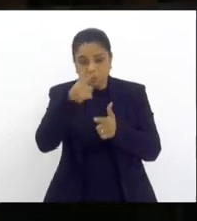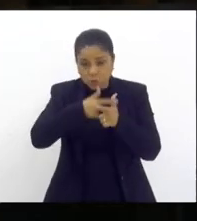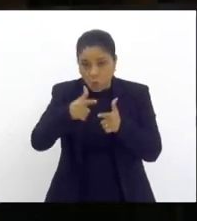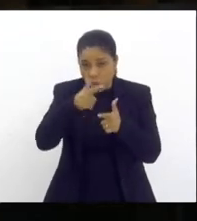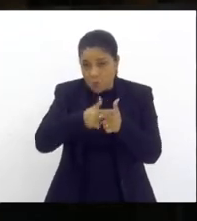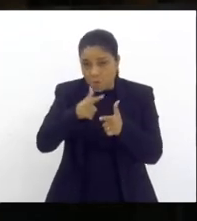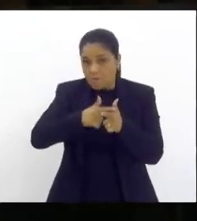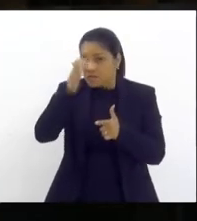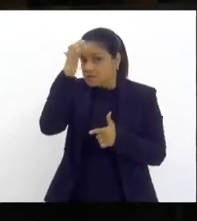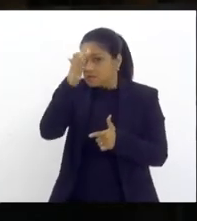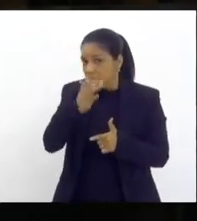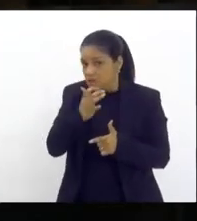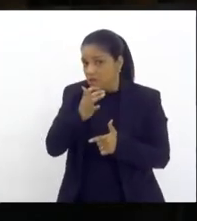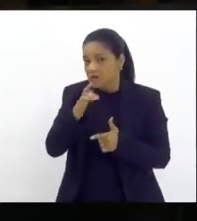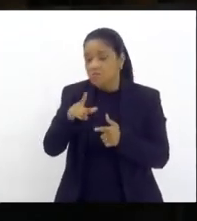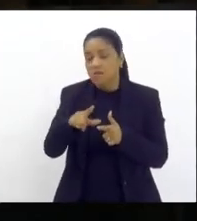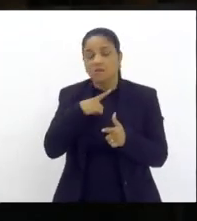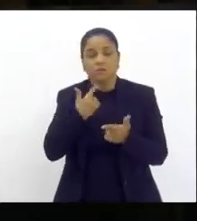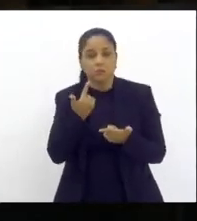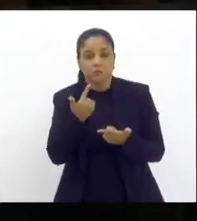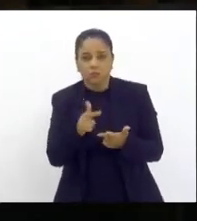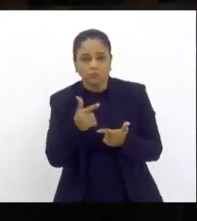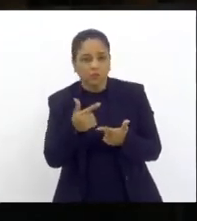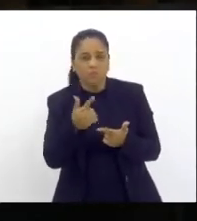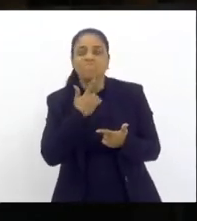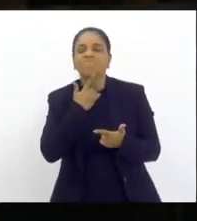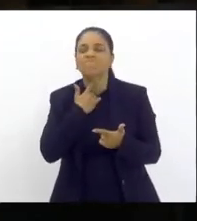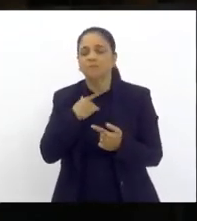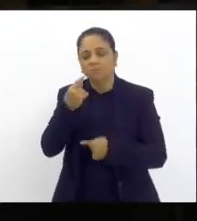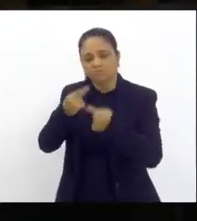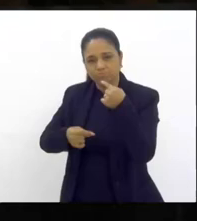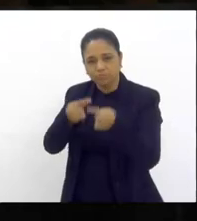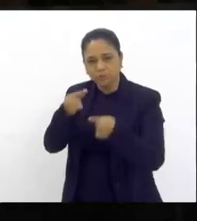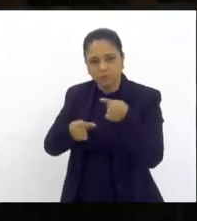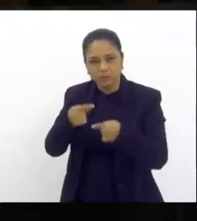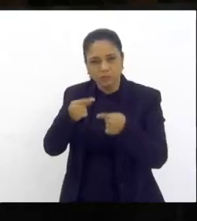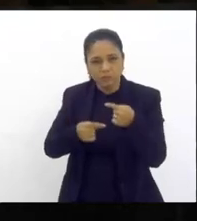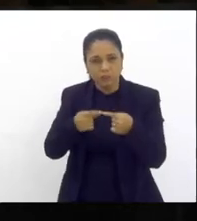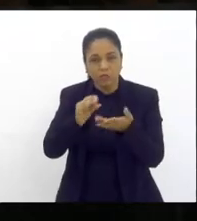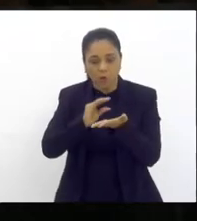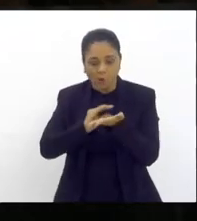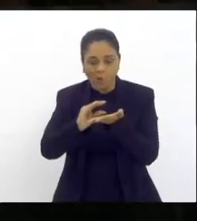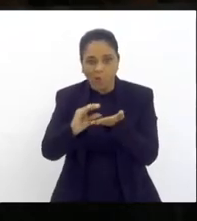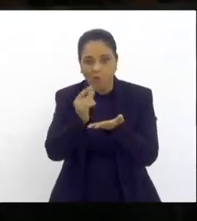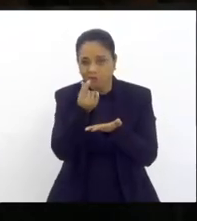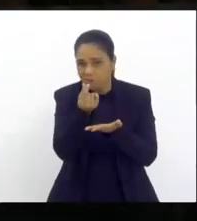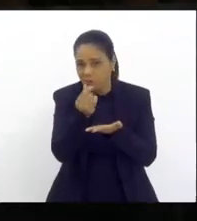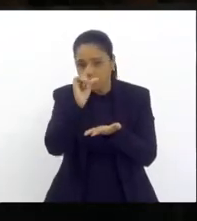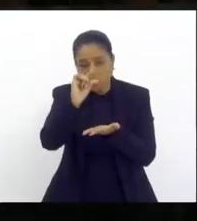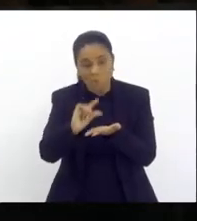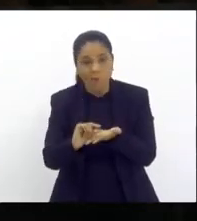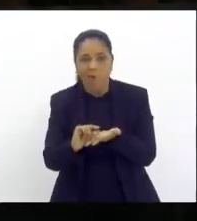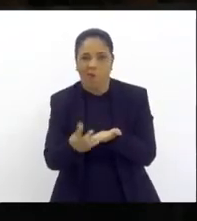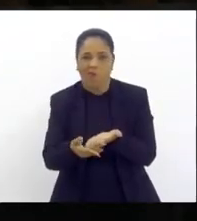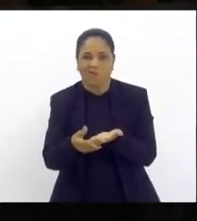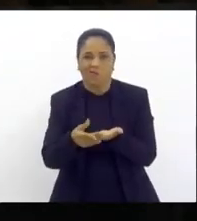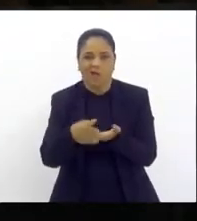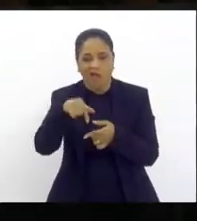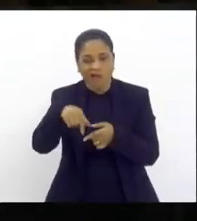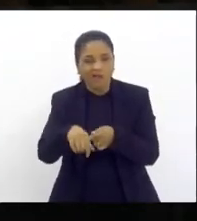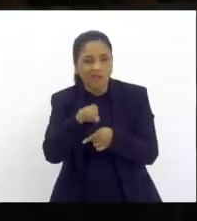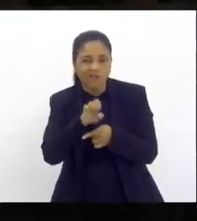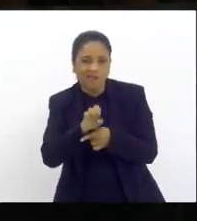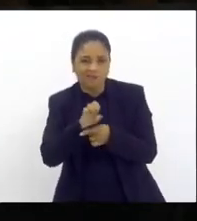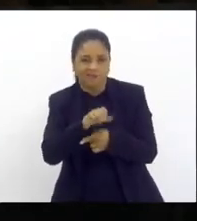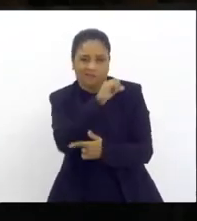gigante, mas não há vontade política, inclusive orçamentária, num Estado que é superavitário.